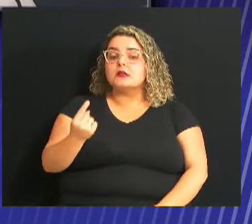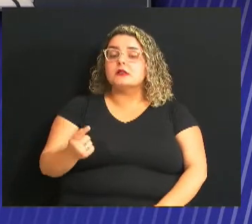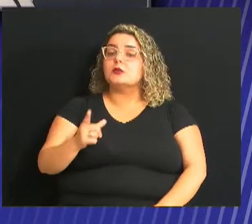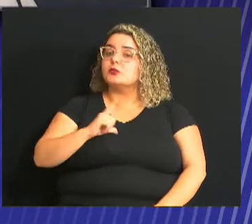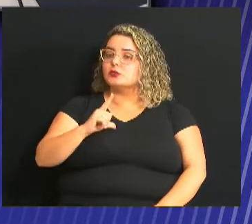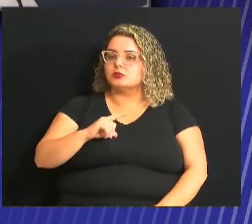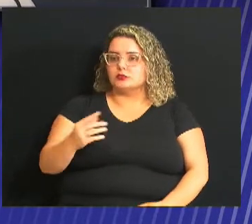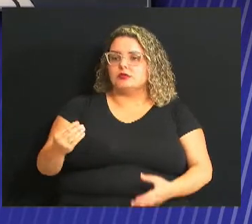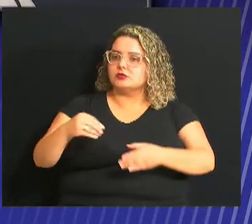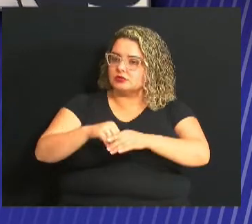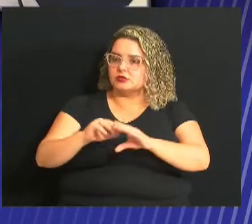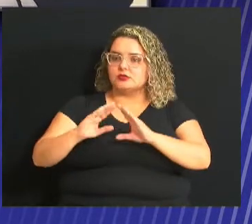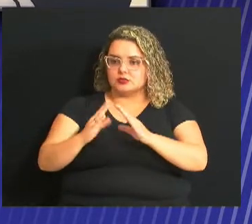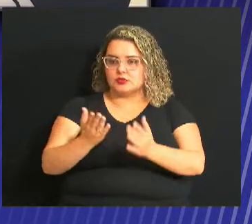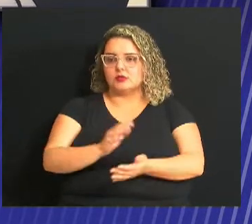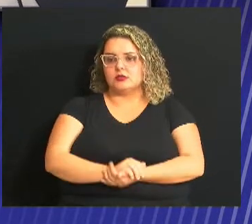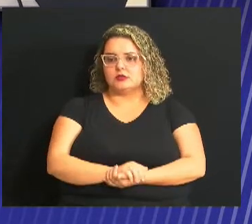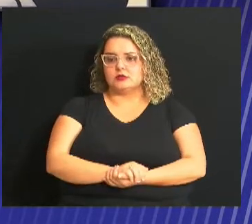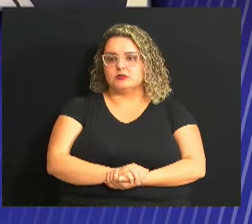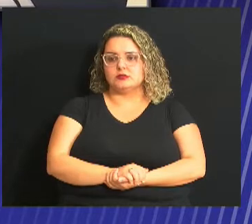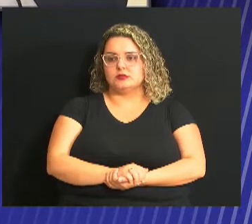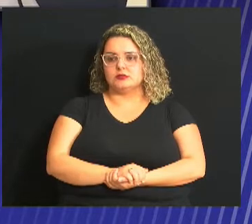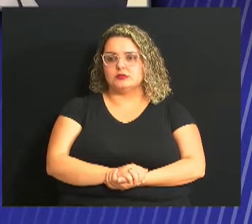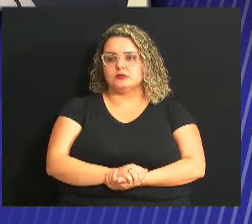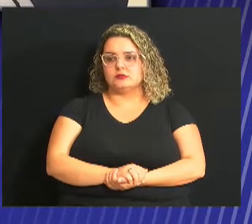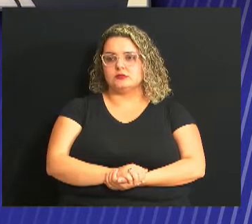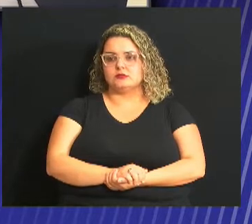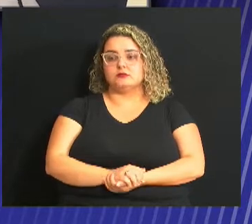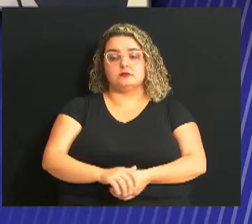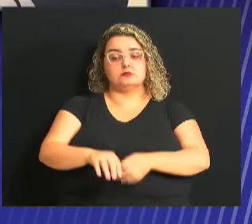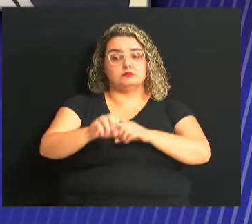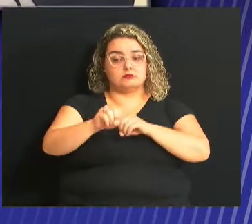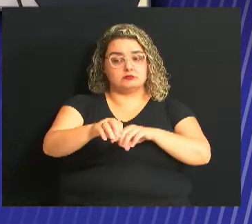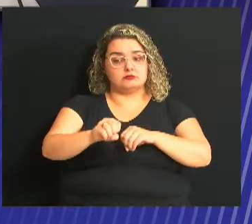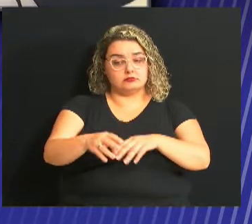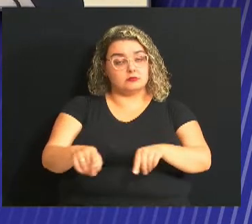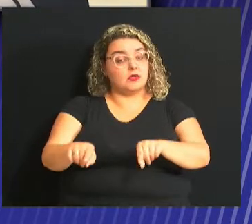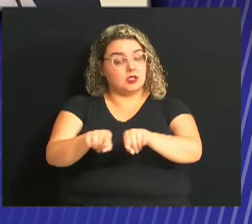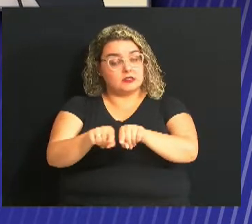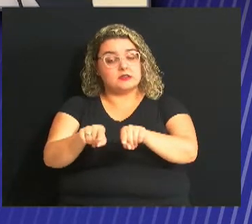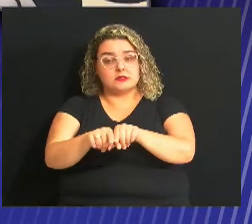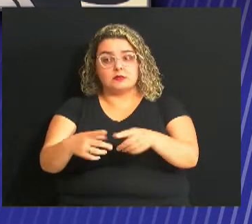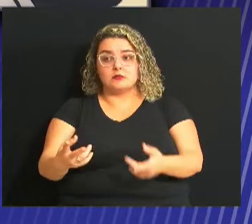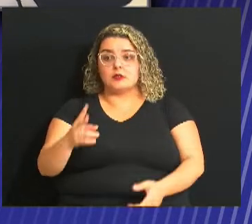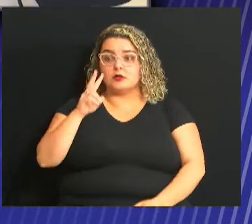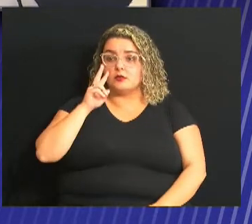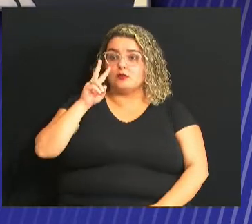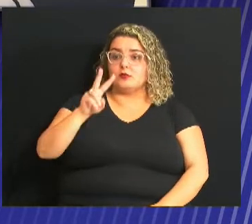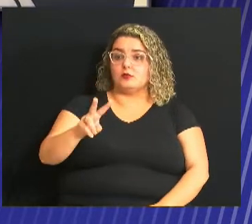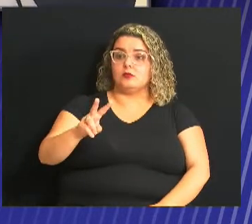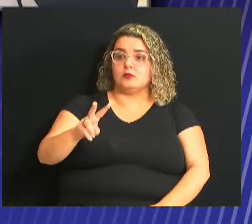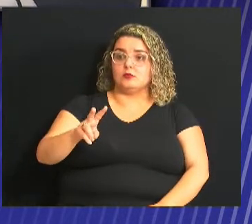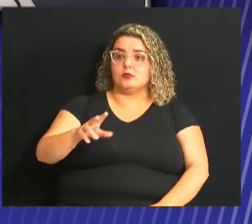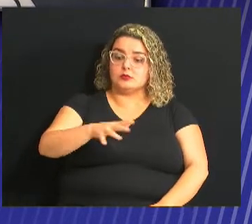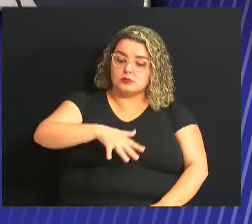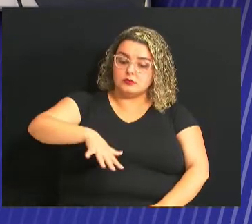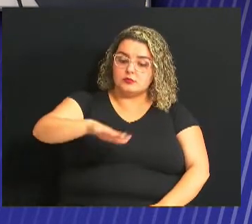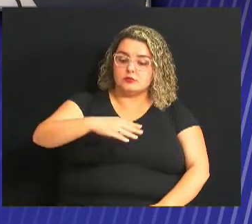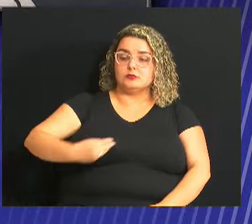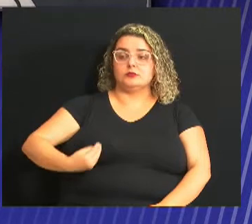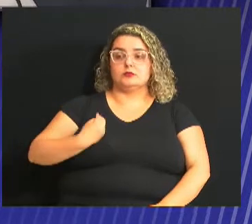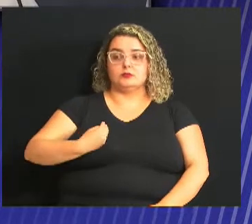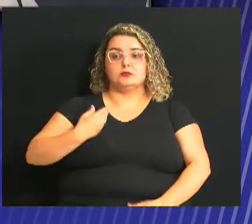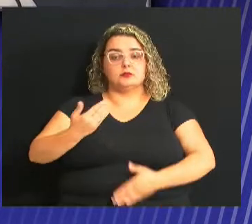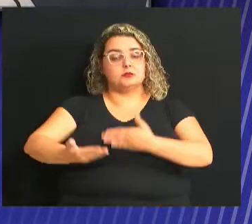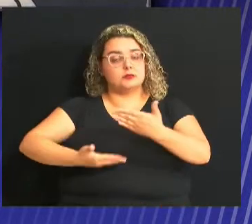sua casa, buscando educar, mas olhando o meio em que vive, prestando